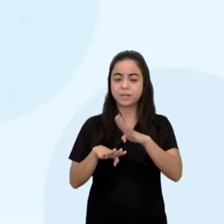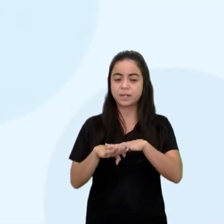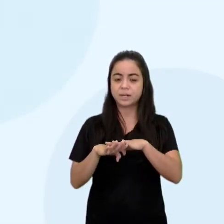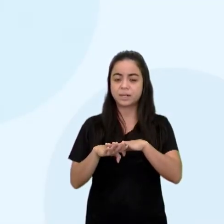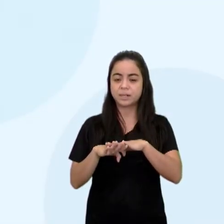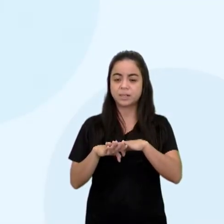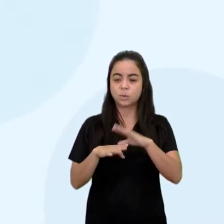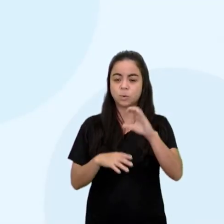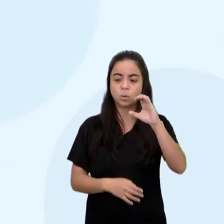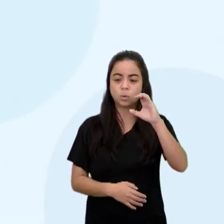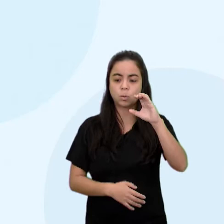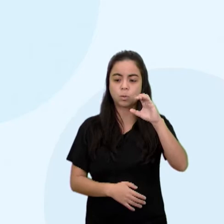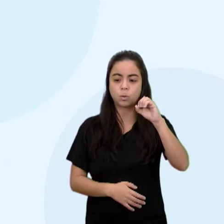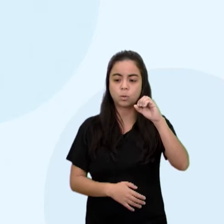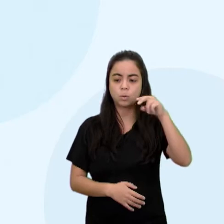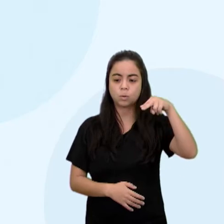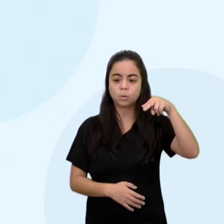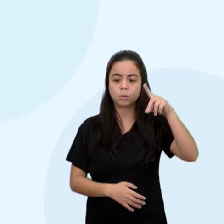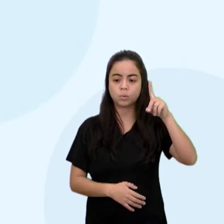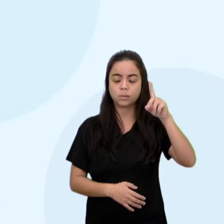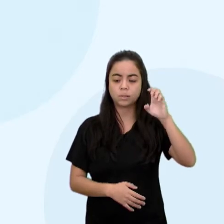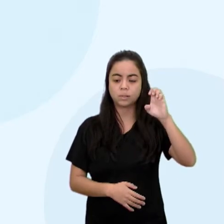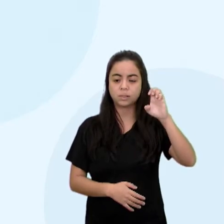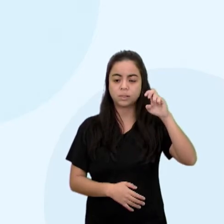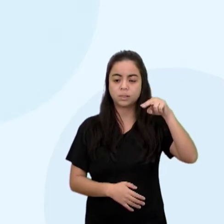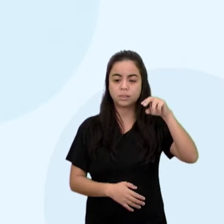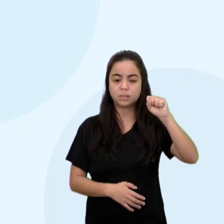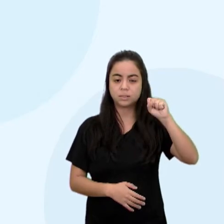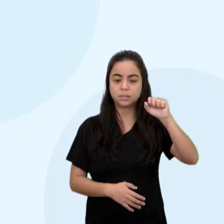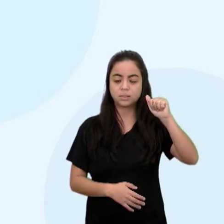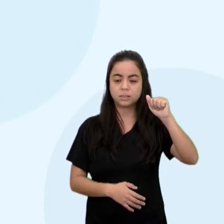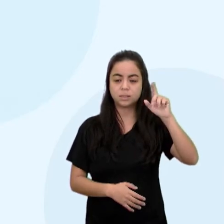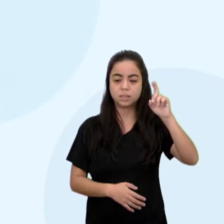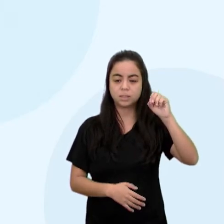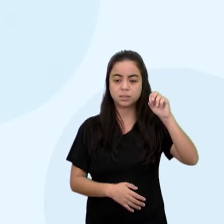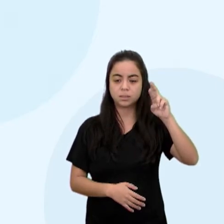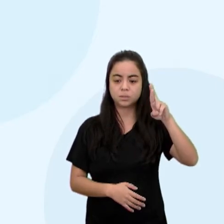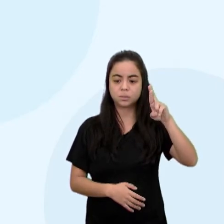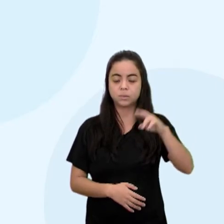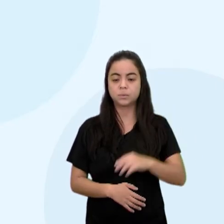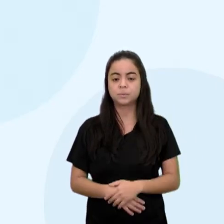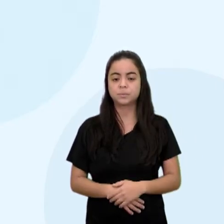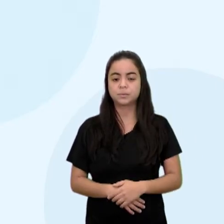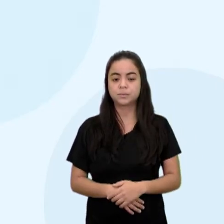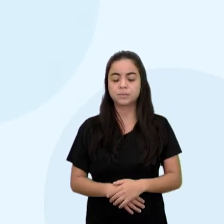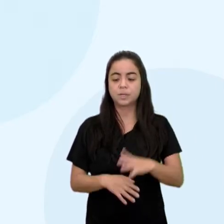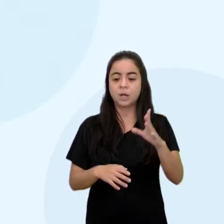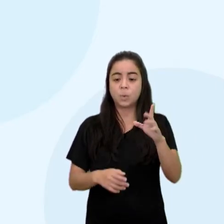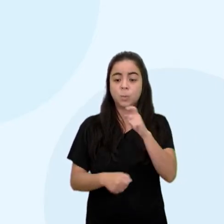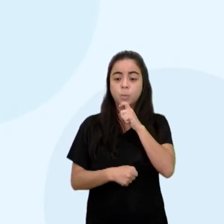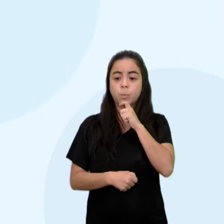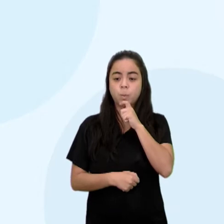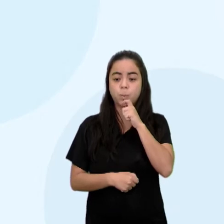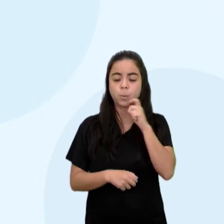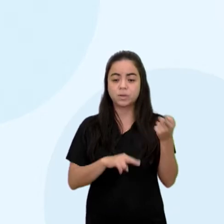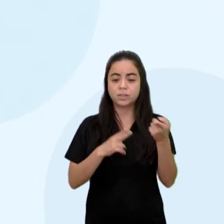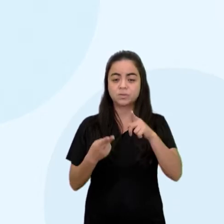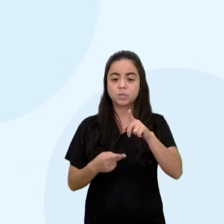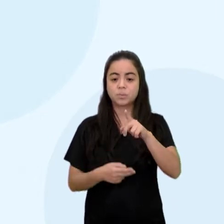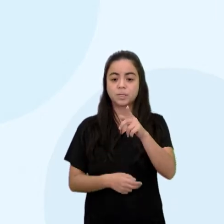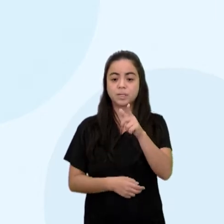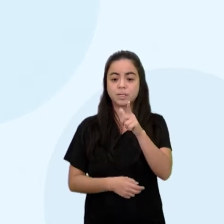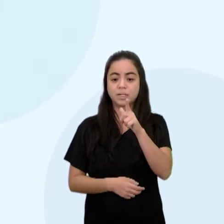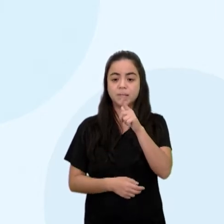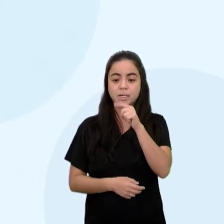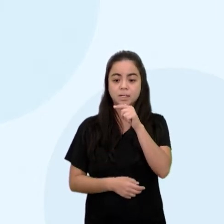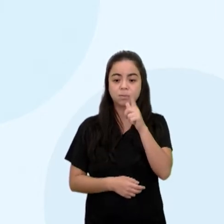nosso condensador, tá certo? Então este vapor de vermelho chega no condensador, resfria, transforma em água de novo